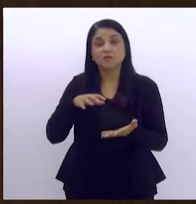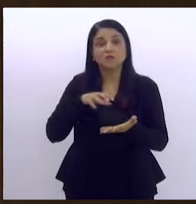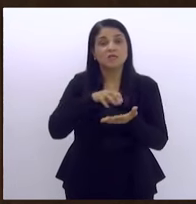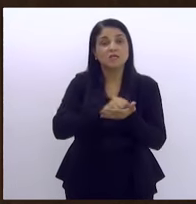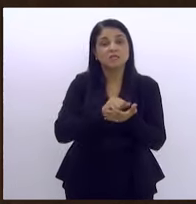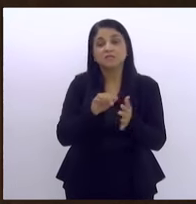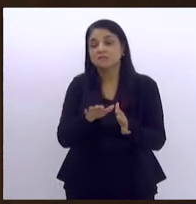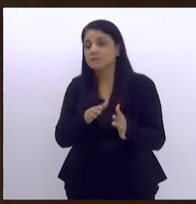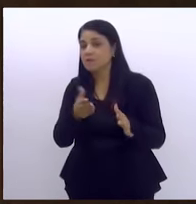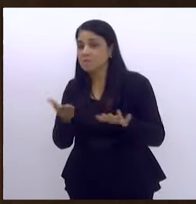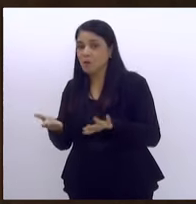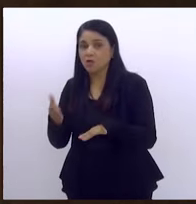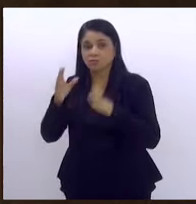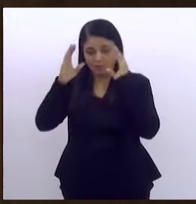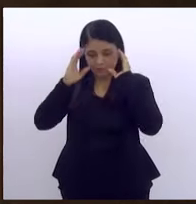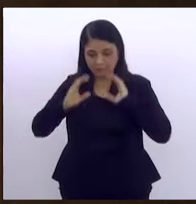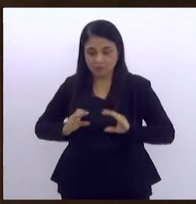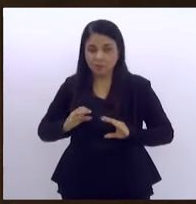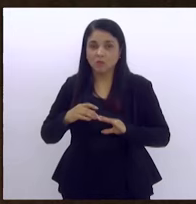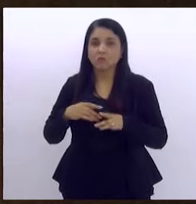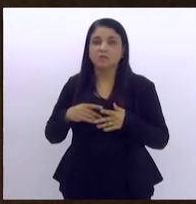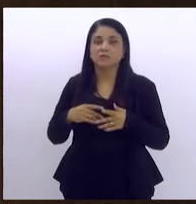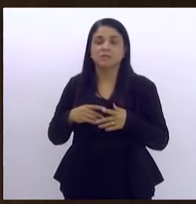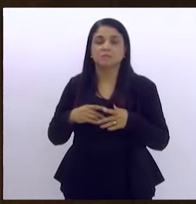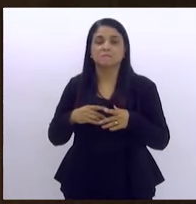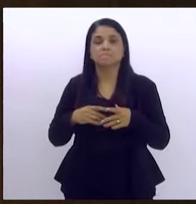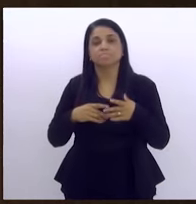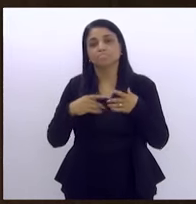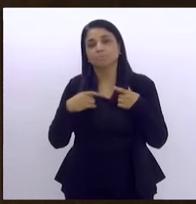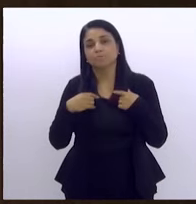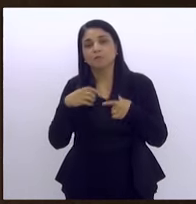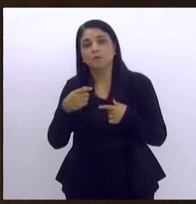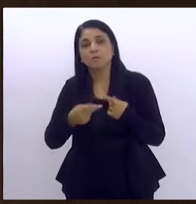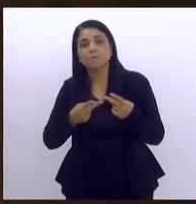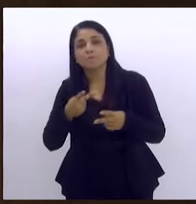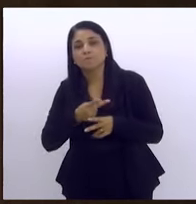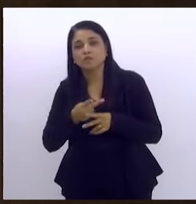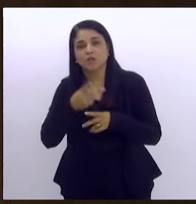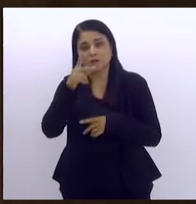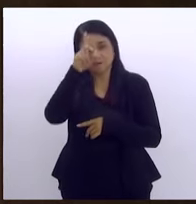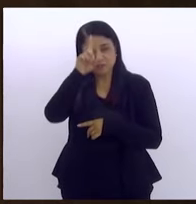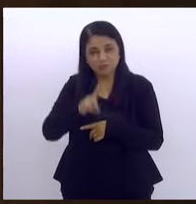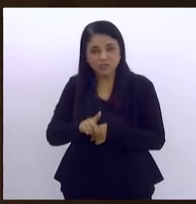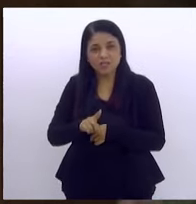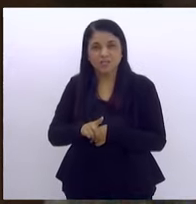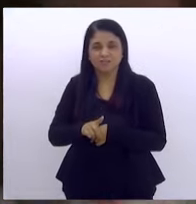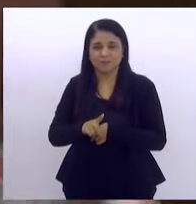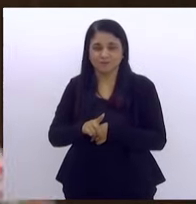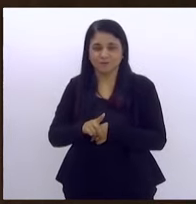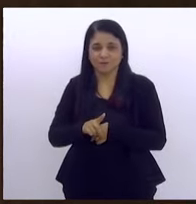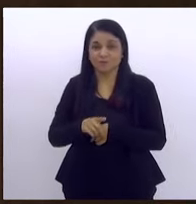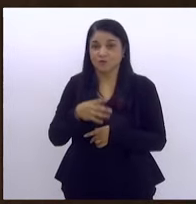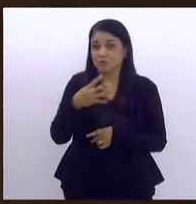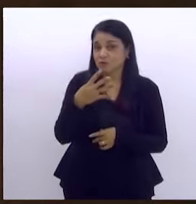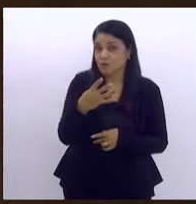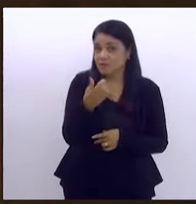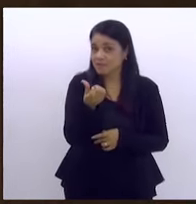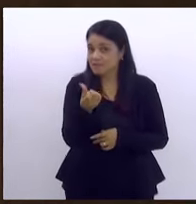cidadão que buscava pela liberdade, que buscava pelos seus direitos, e aos 46